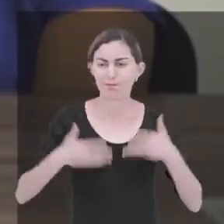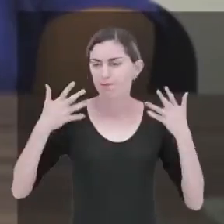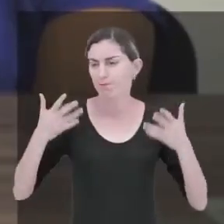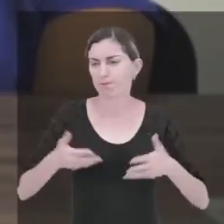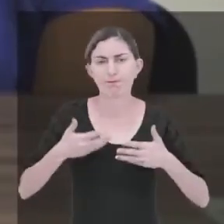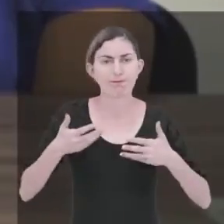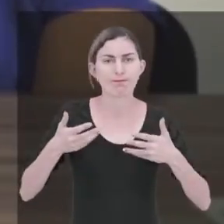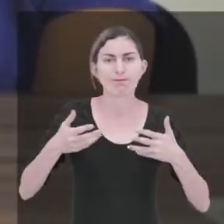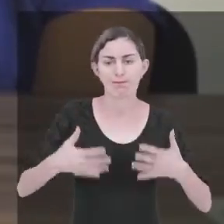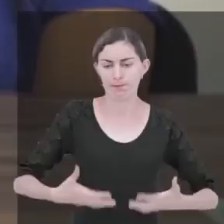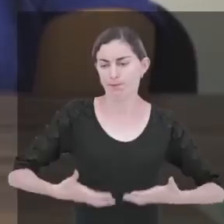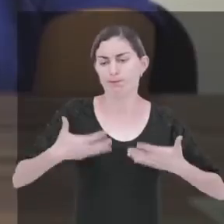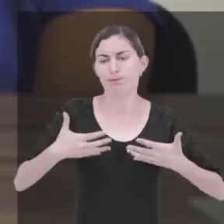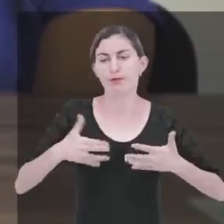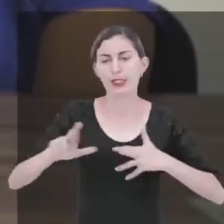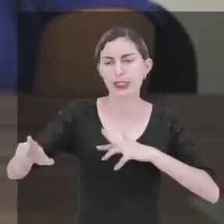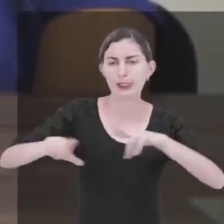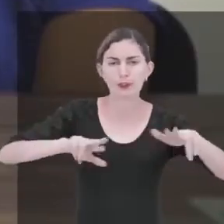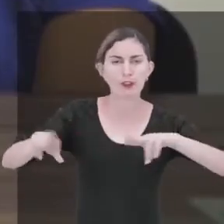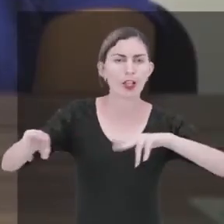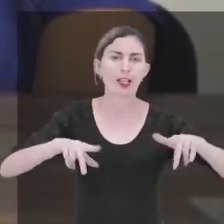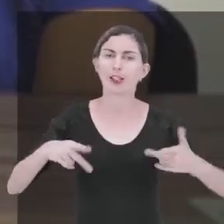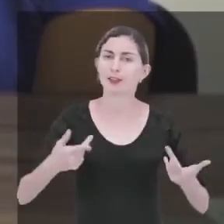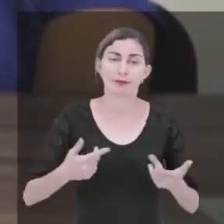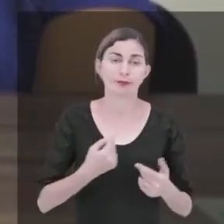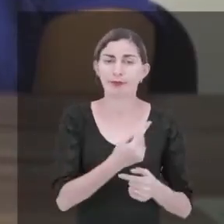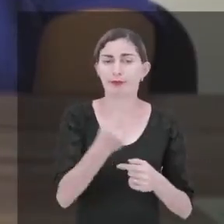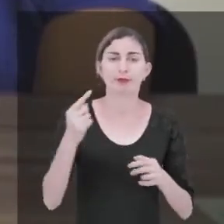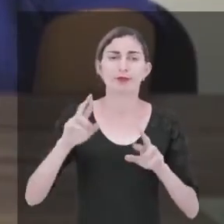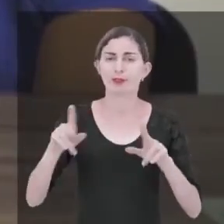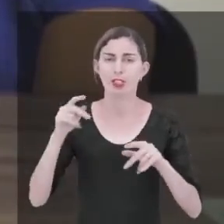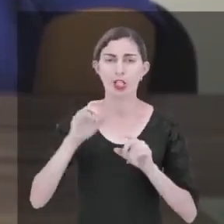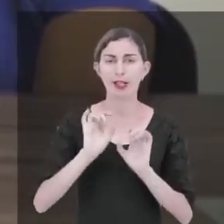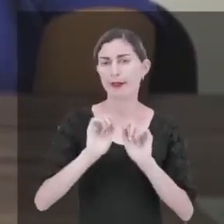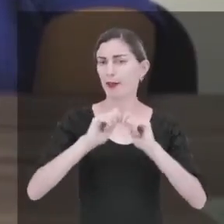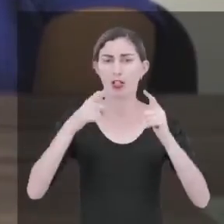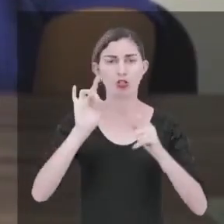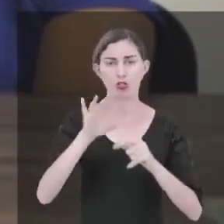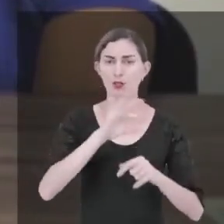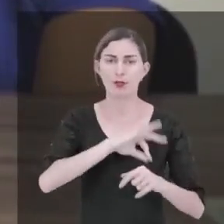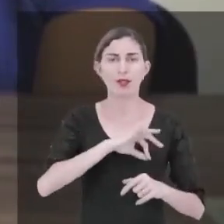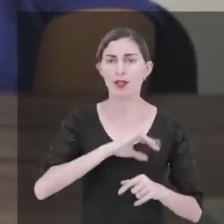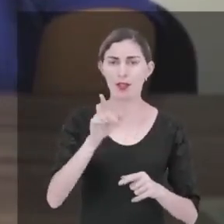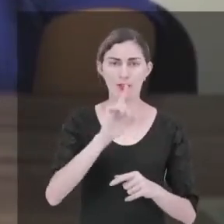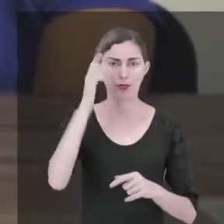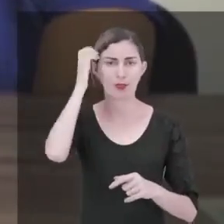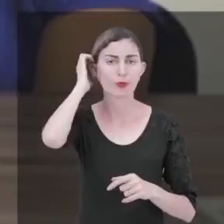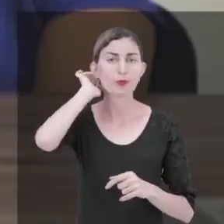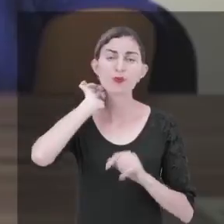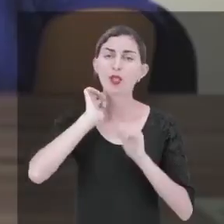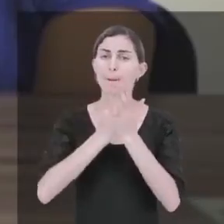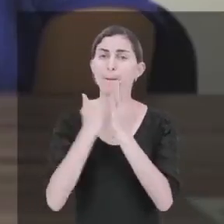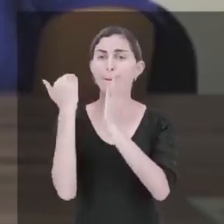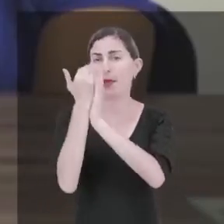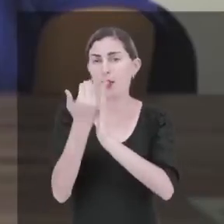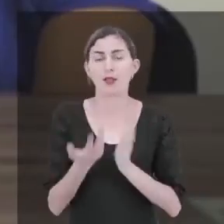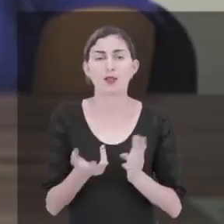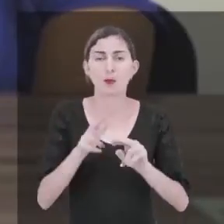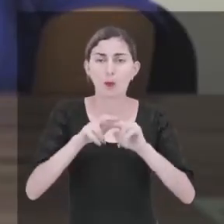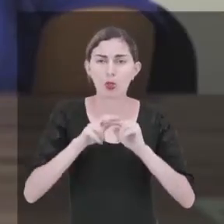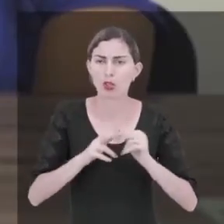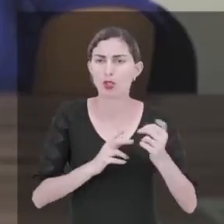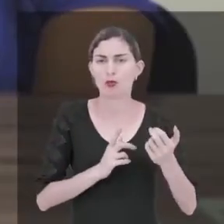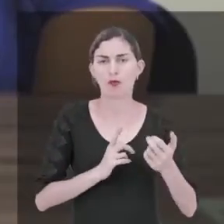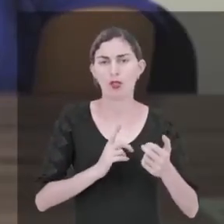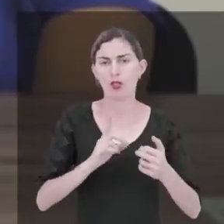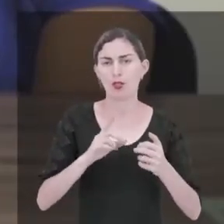questões diferentes, por sentidos de vida diferentes. É claro que não é só salário, mas algumas pessoas se motivam muito mais quando elas